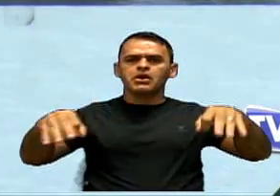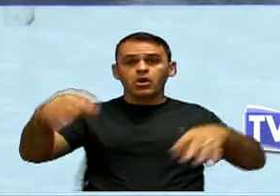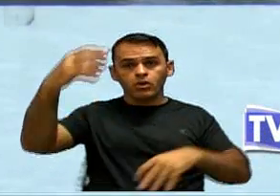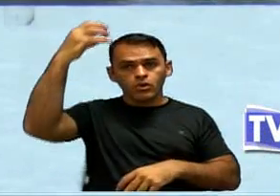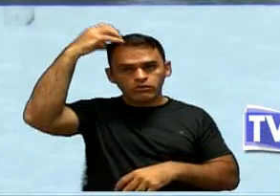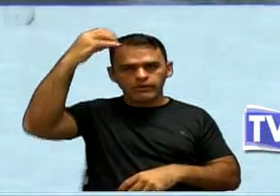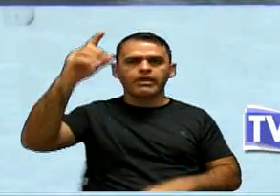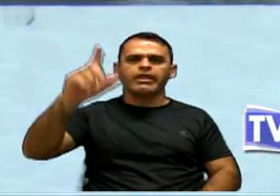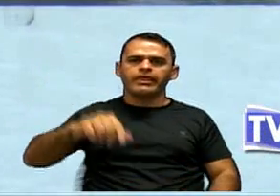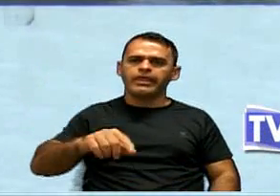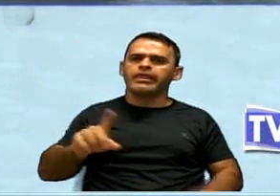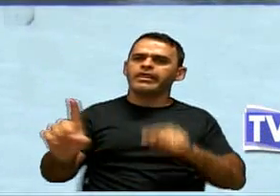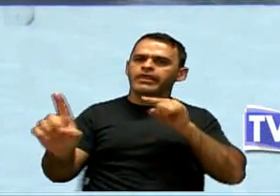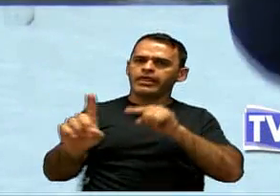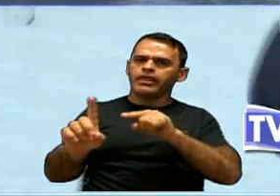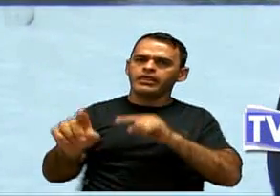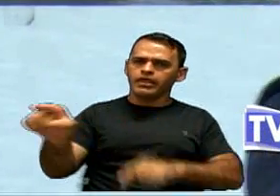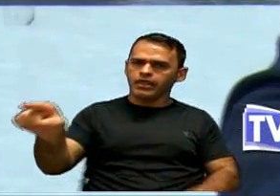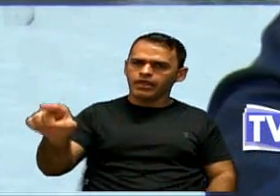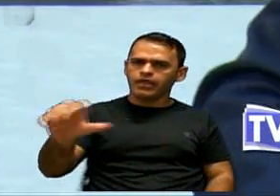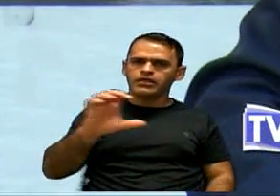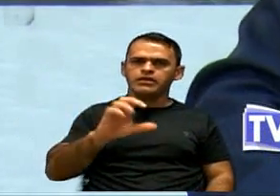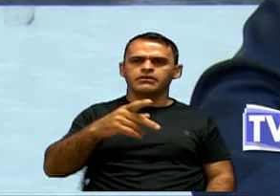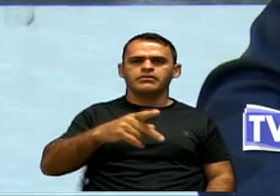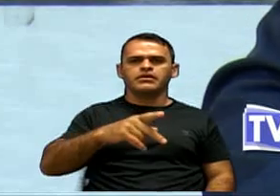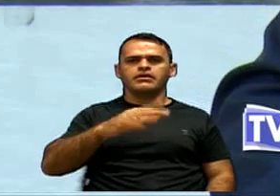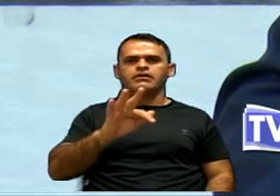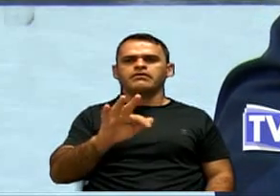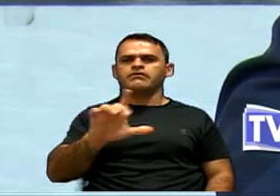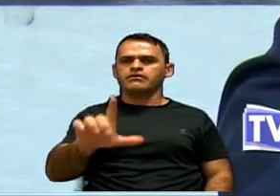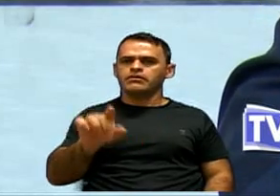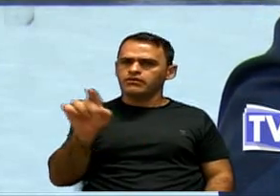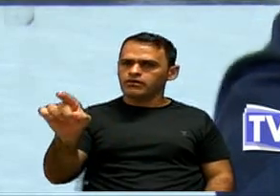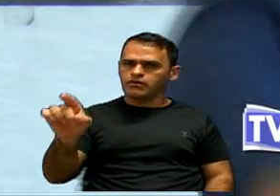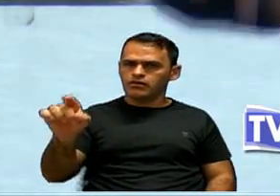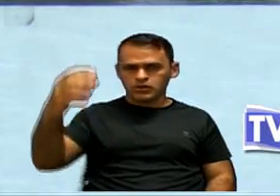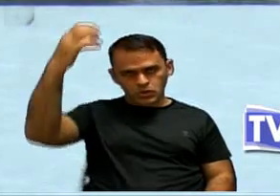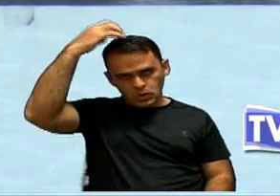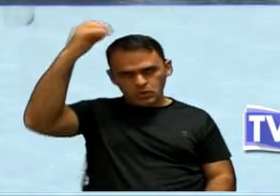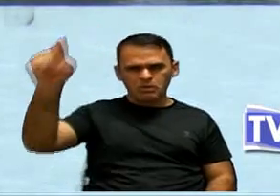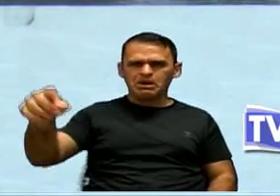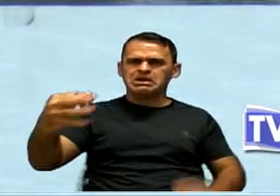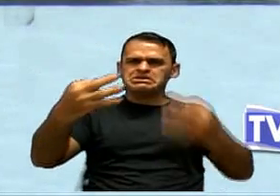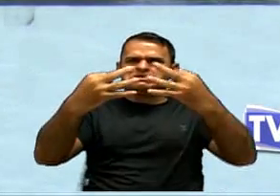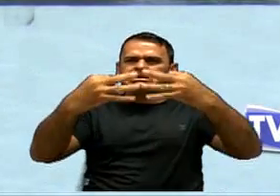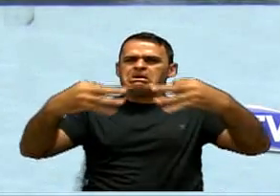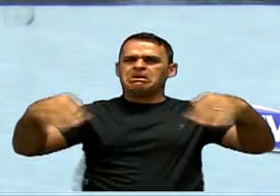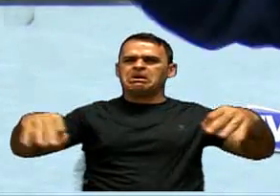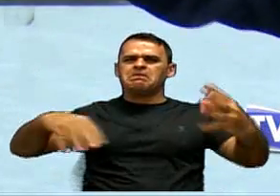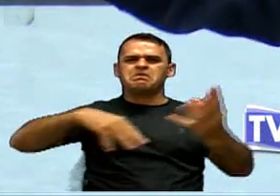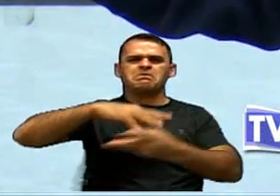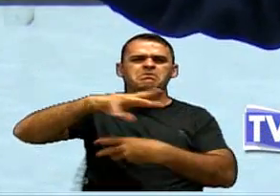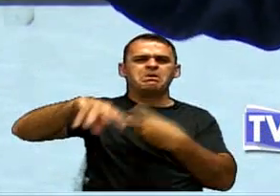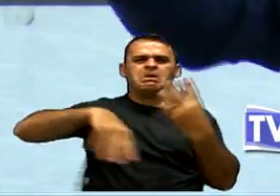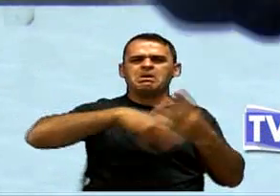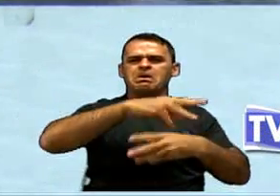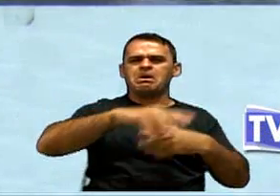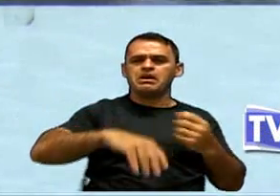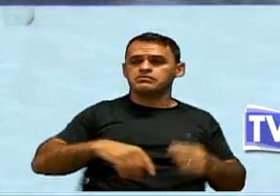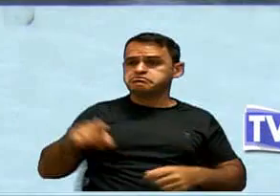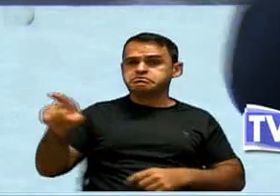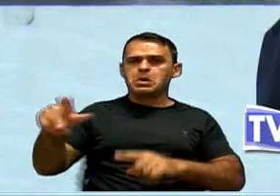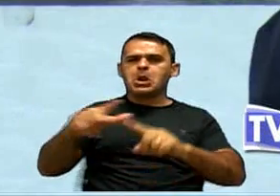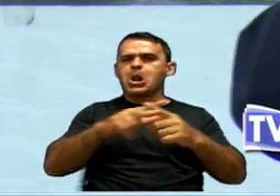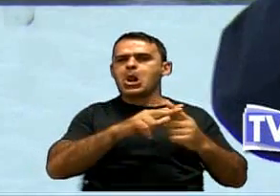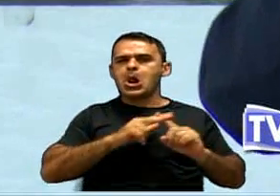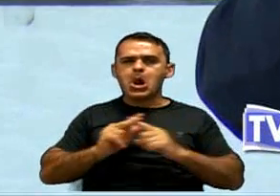a CPFL, porque ela aluga o poste. Na nossa região lá, está um monte de fio lá. Eles falam, ah, mas já fizemos,